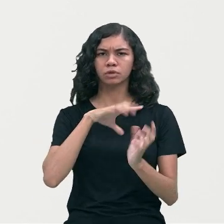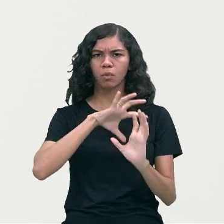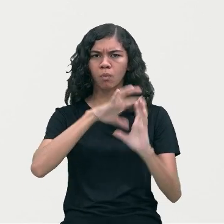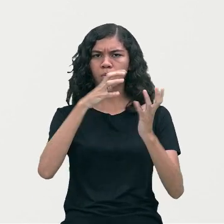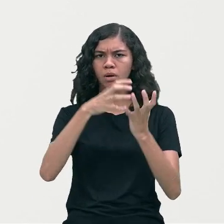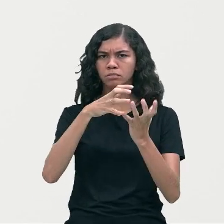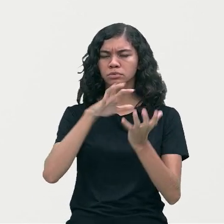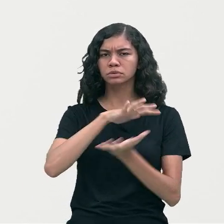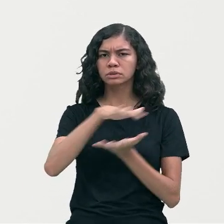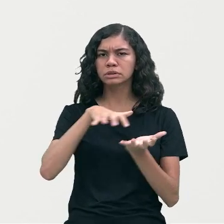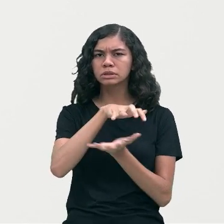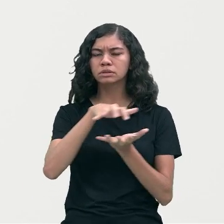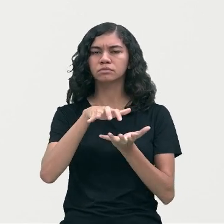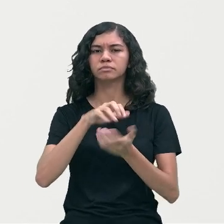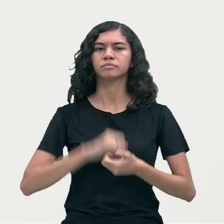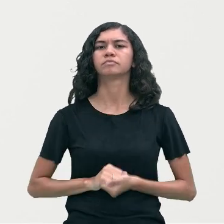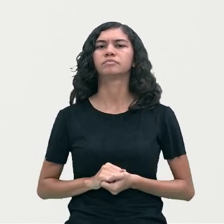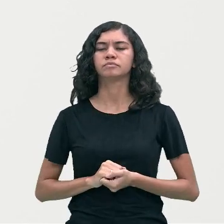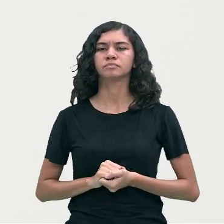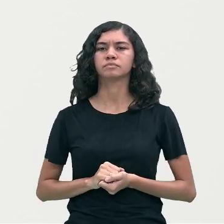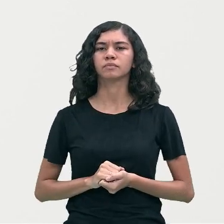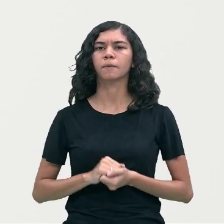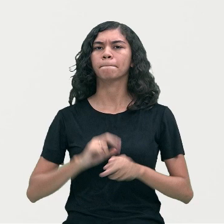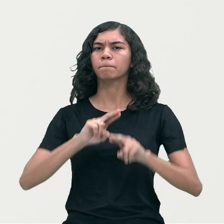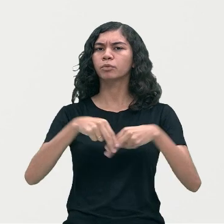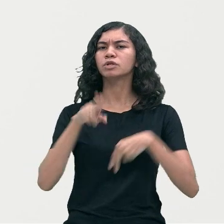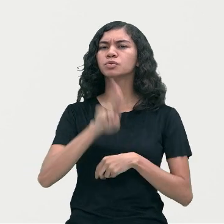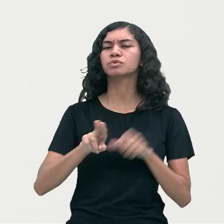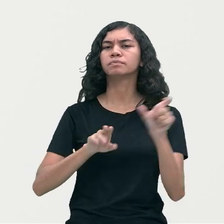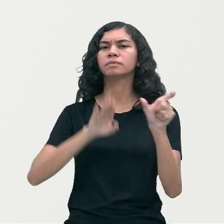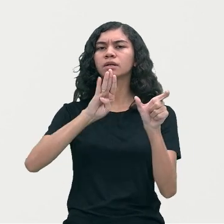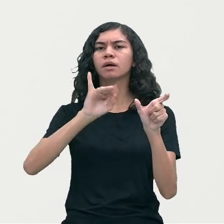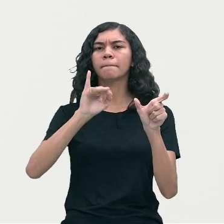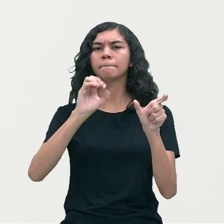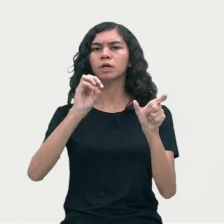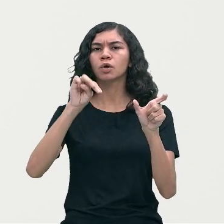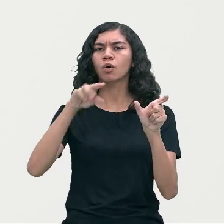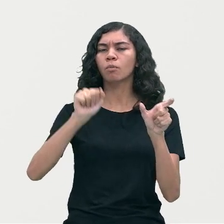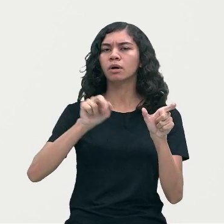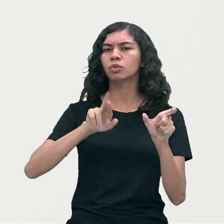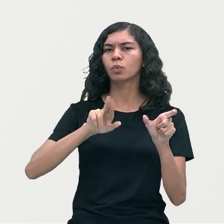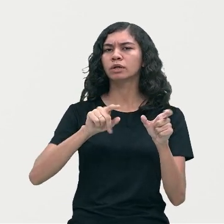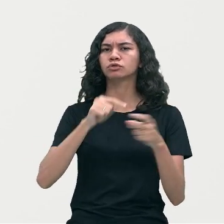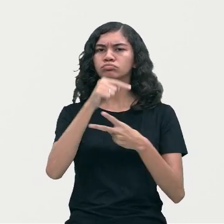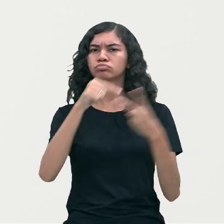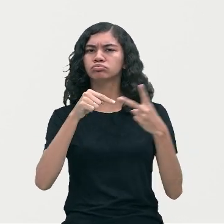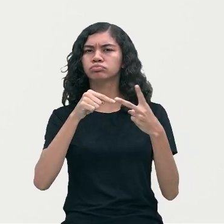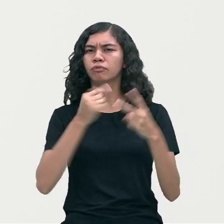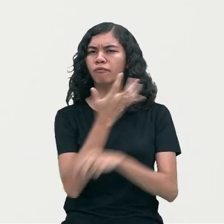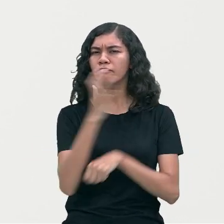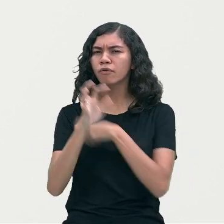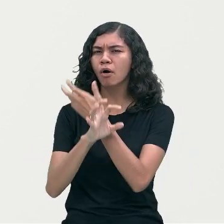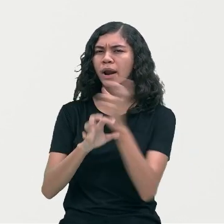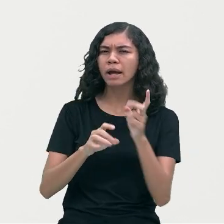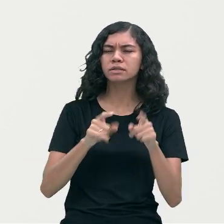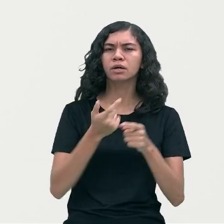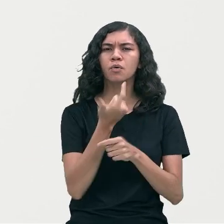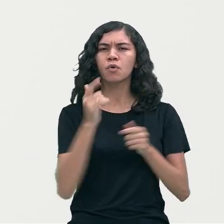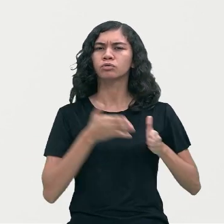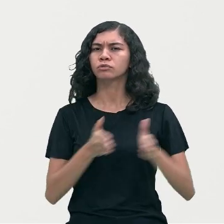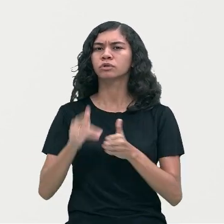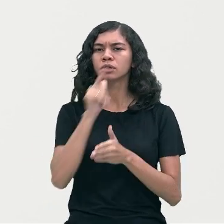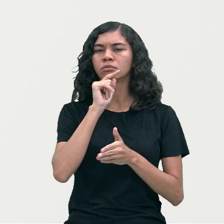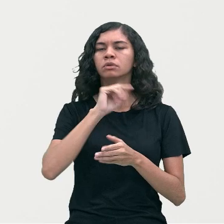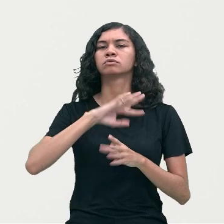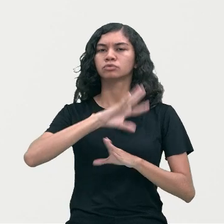se refere a ele como bioma. A gente não está falando apenas da floresta ou da bacia hidrográfica. A gente está falando deles como um conjunto,